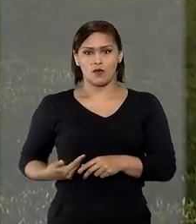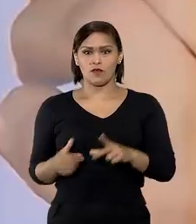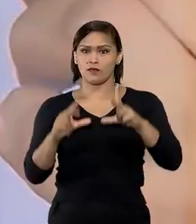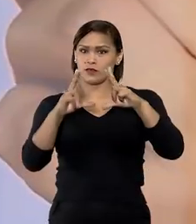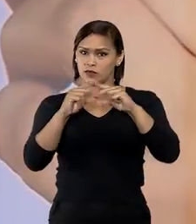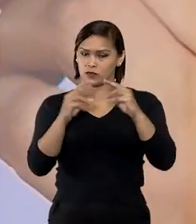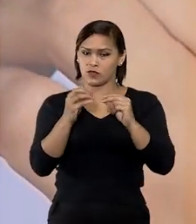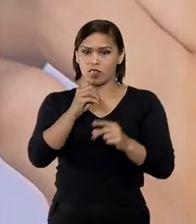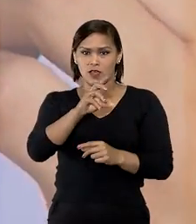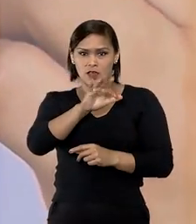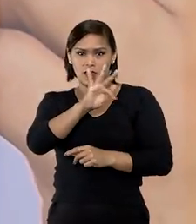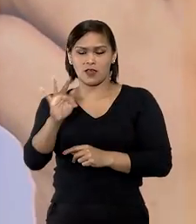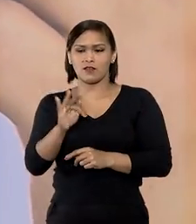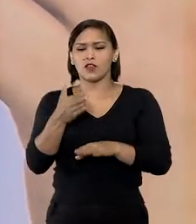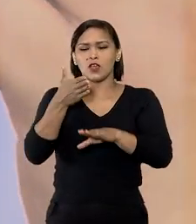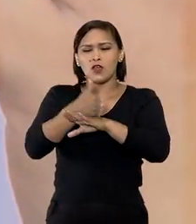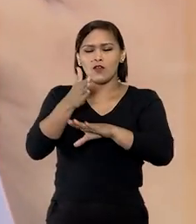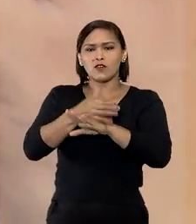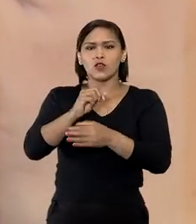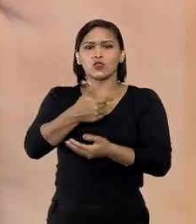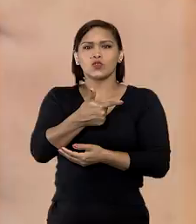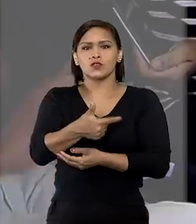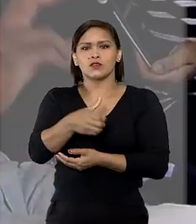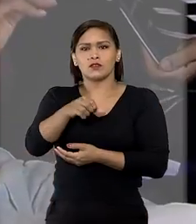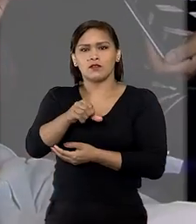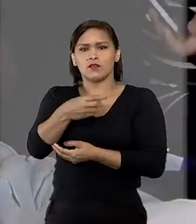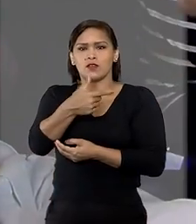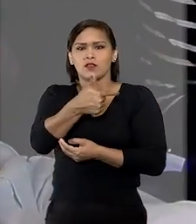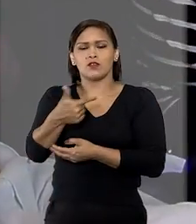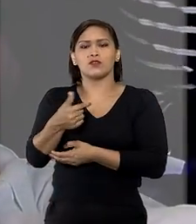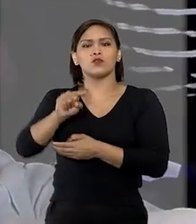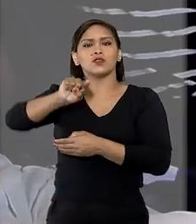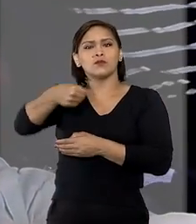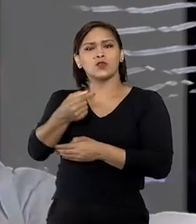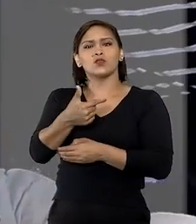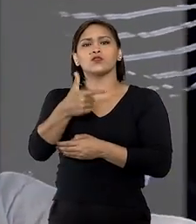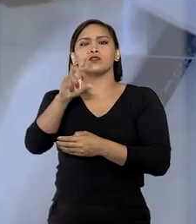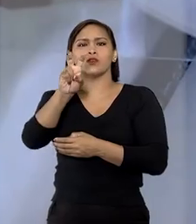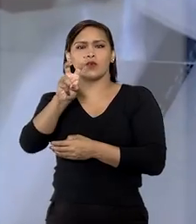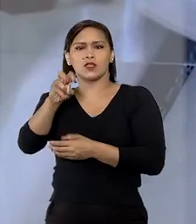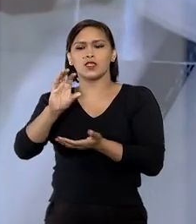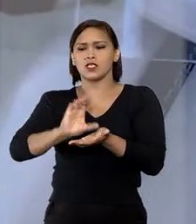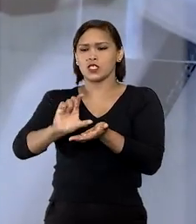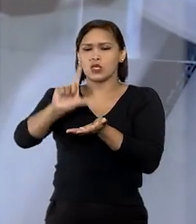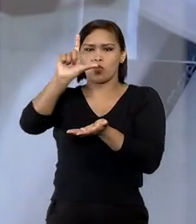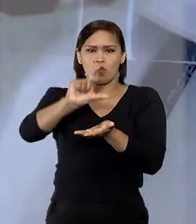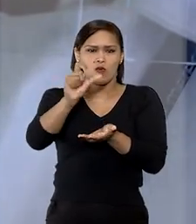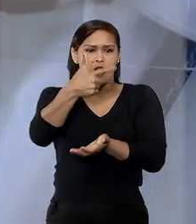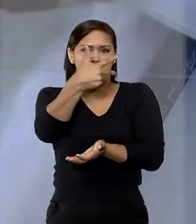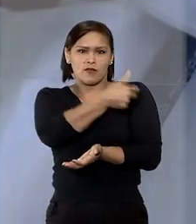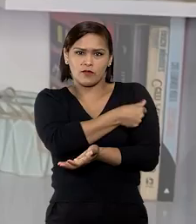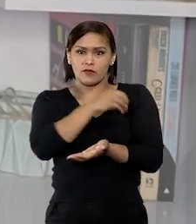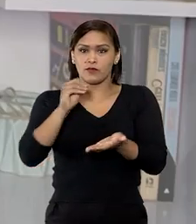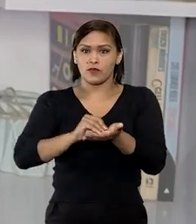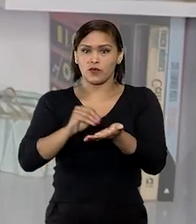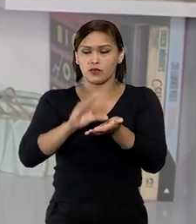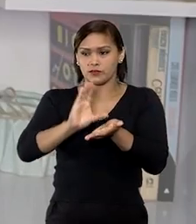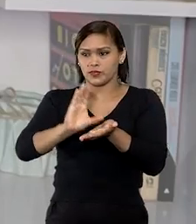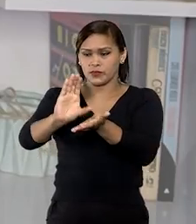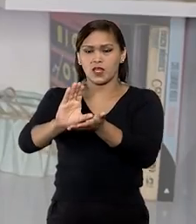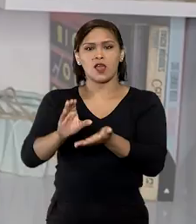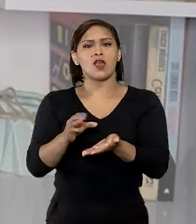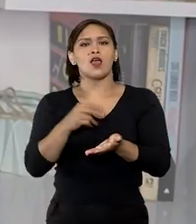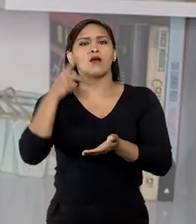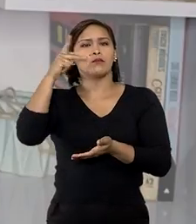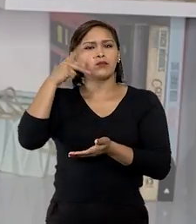Federal pede o envio de 292 mil e 55 doses que teriam deixado de ser entregues à